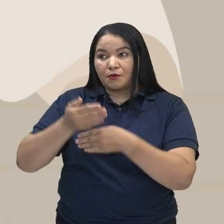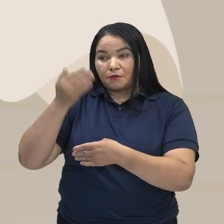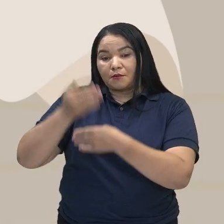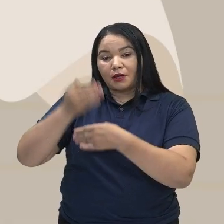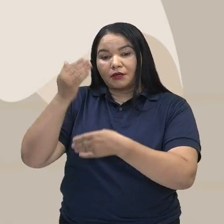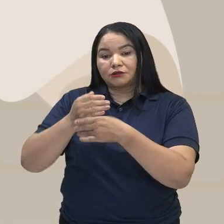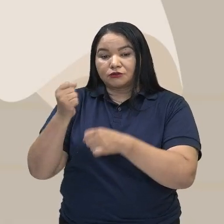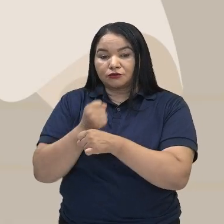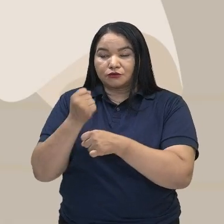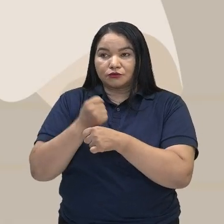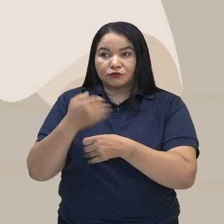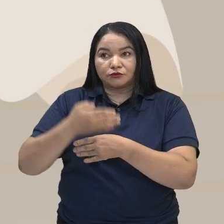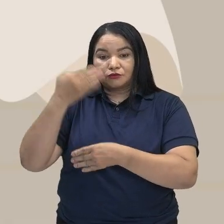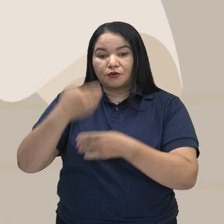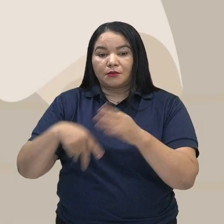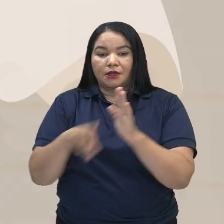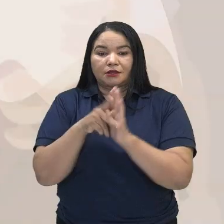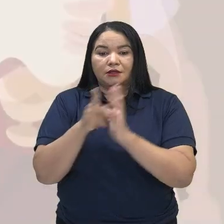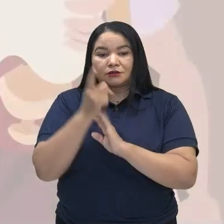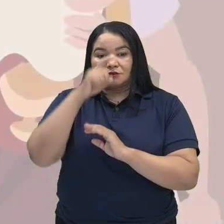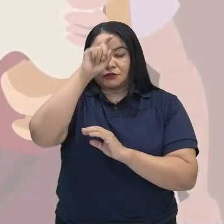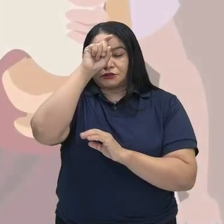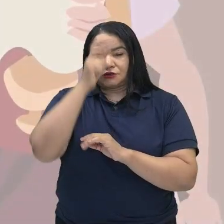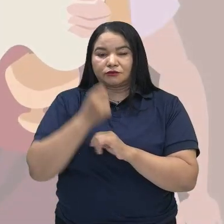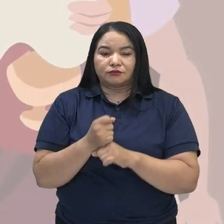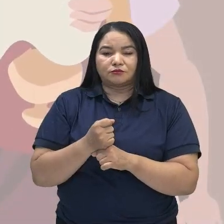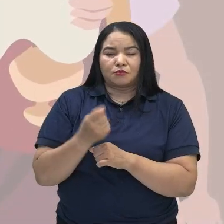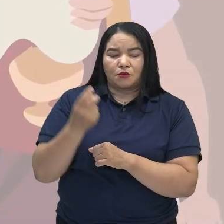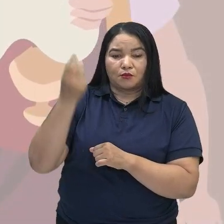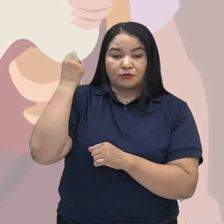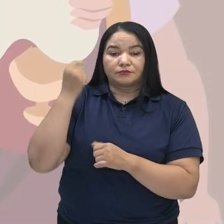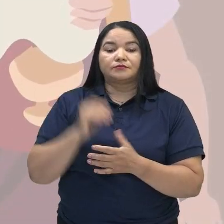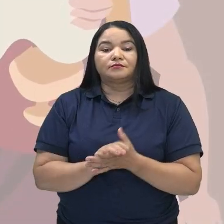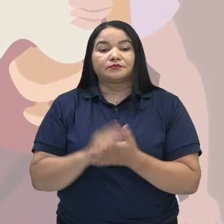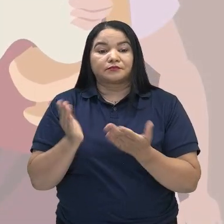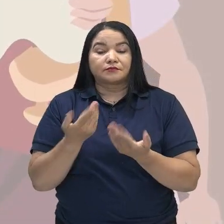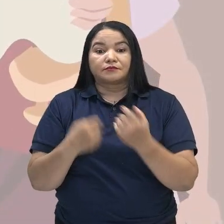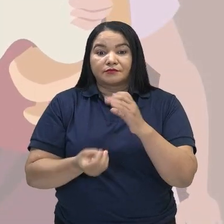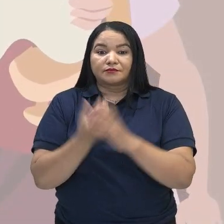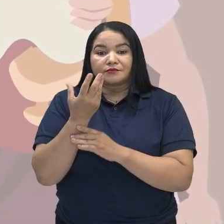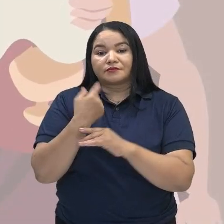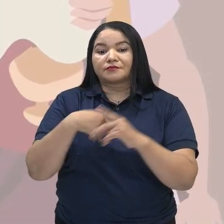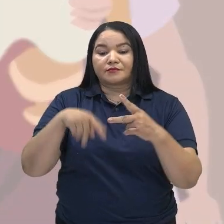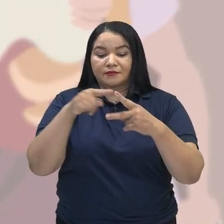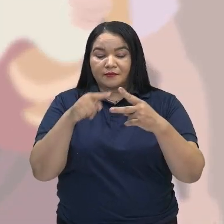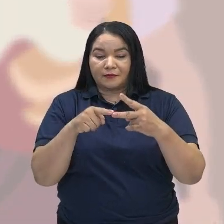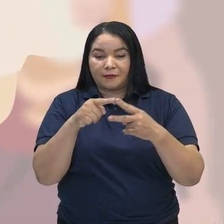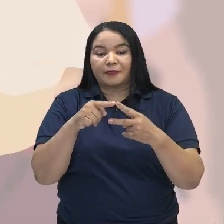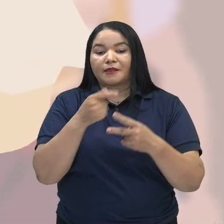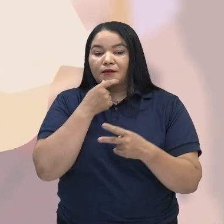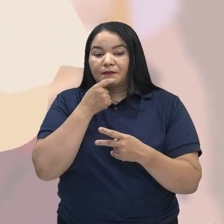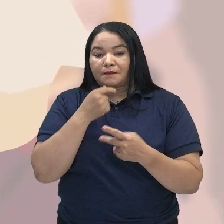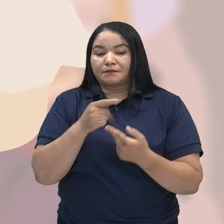das construções do Egito Antigo. E assim surgiu o teorema de Pitágoras.